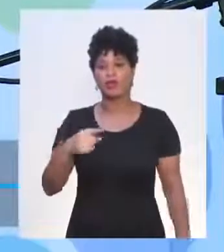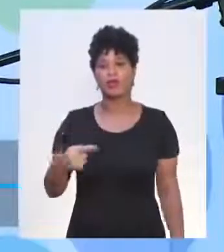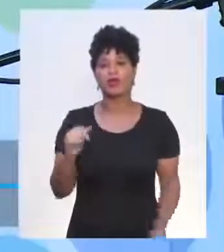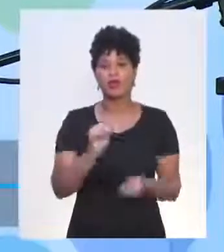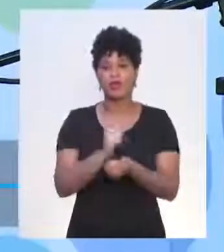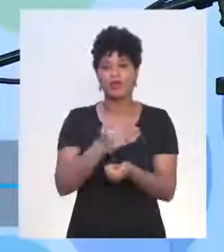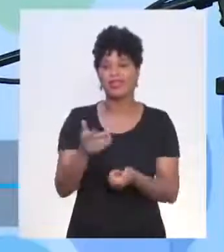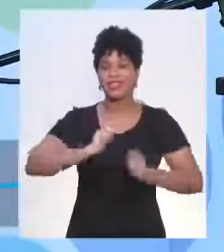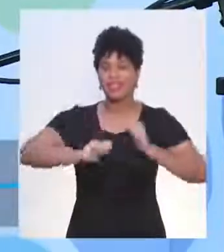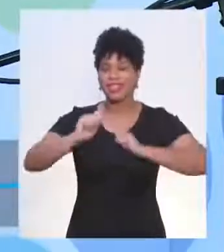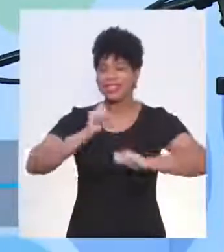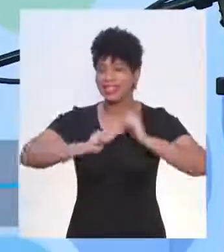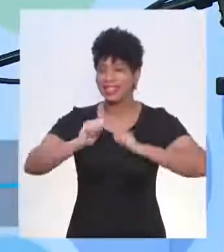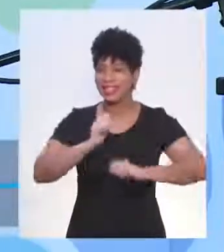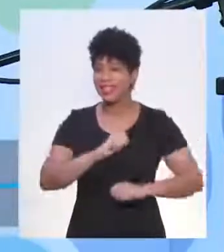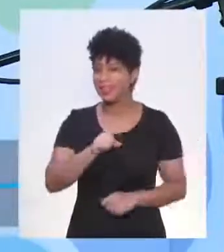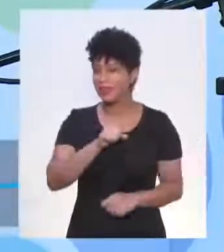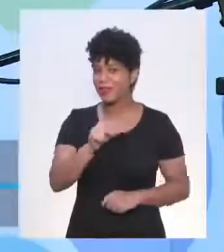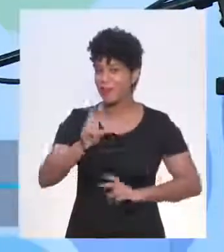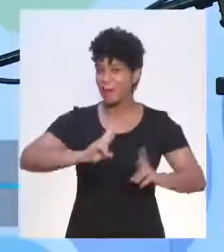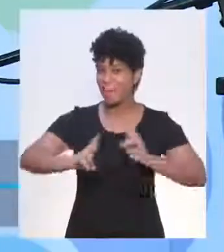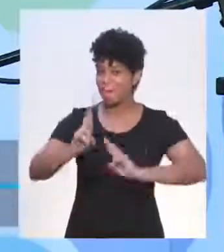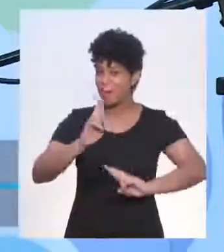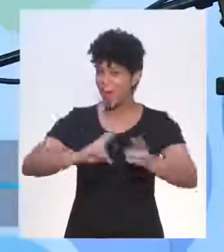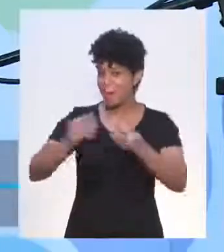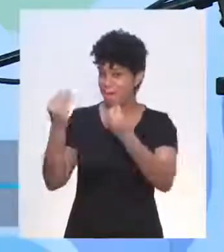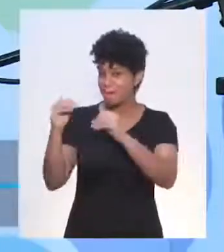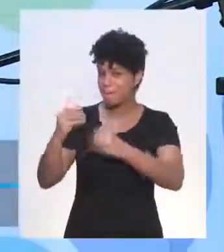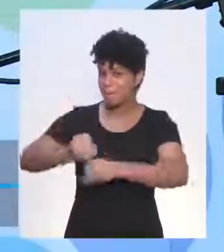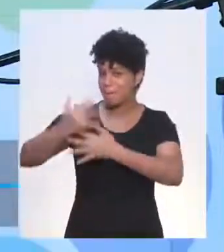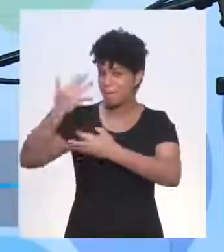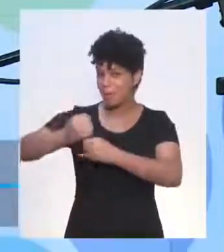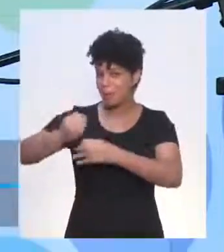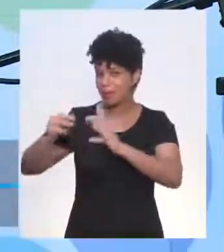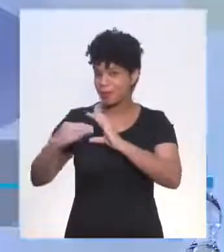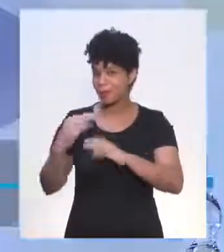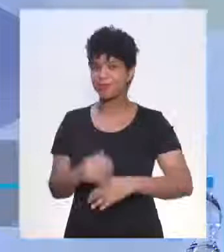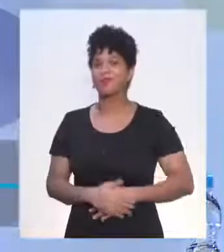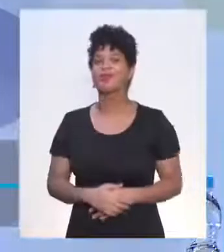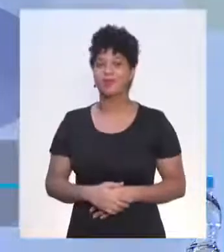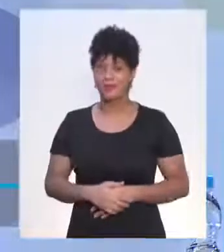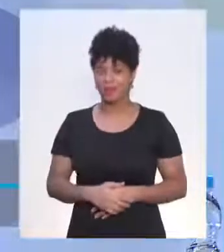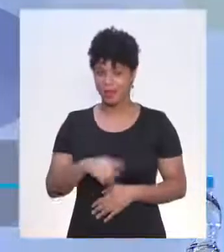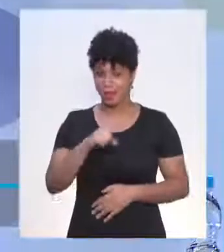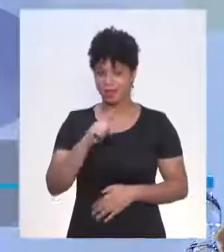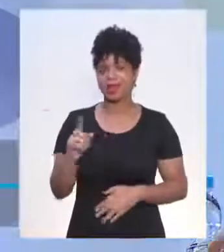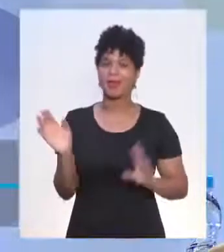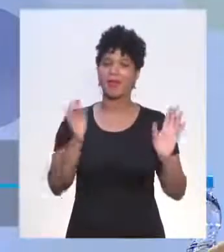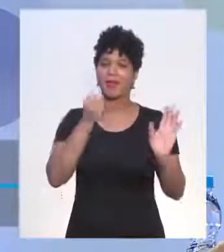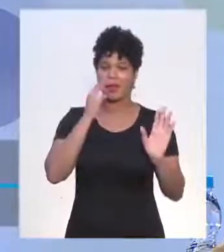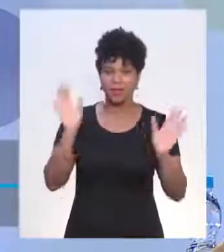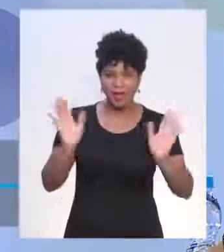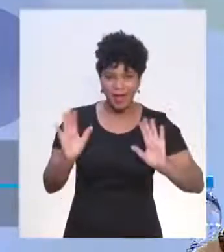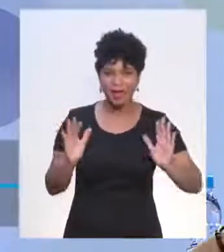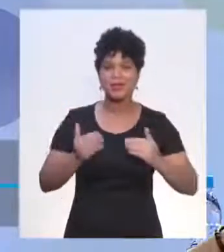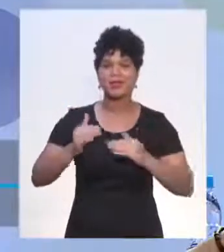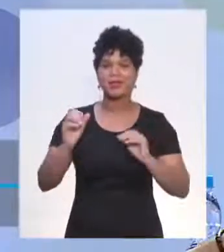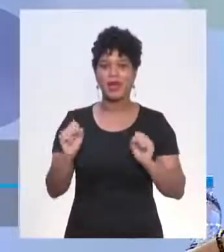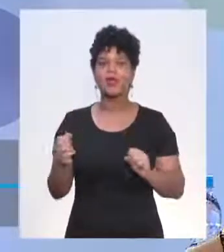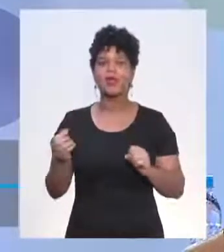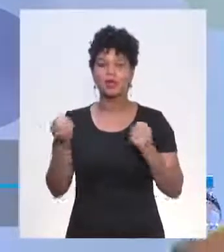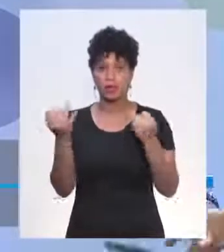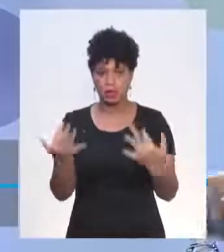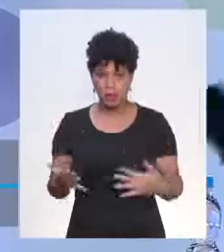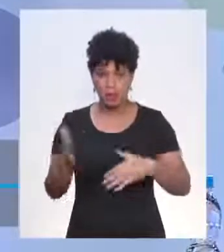sempre ansioso aí para essas respostas maravilhosas que vocês mandam no chat então começa a dar os Boa tarde aí vou falar